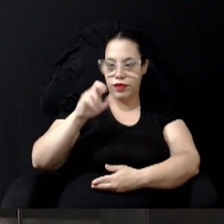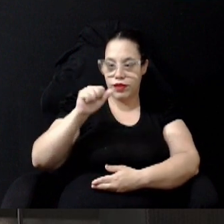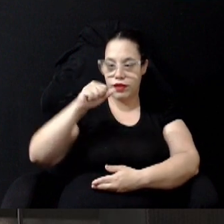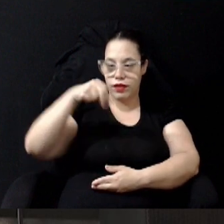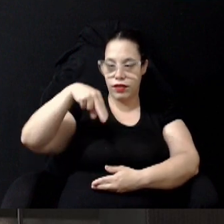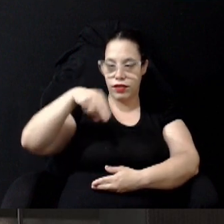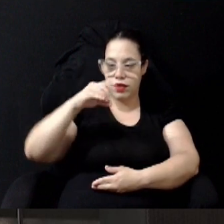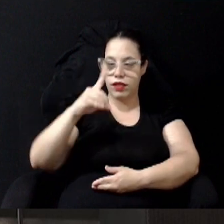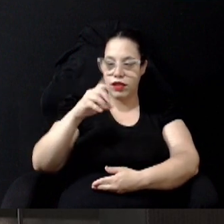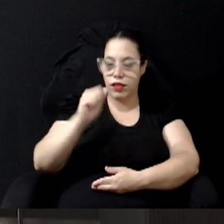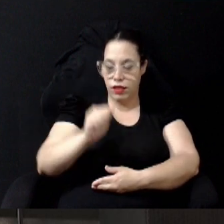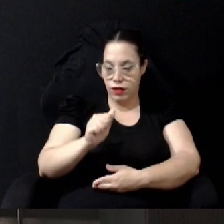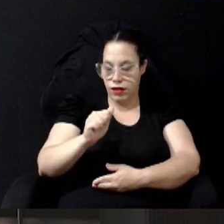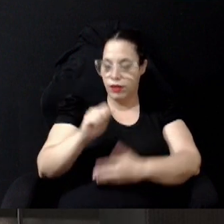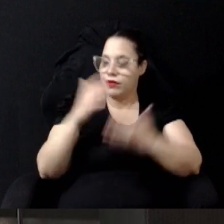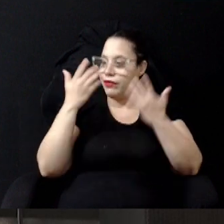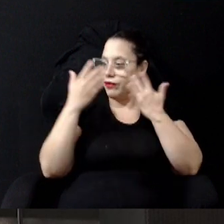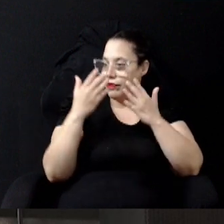Rodrigues.